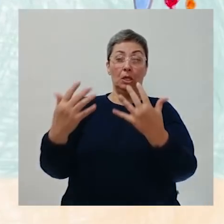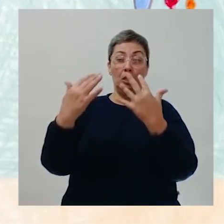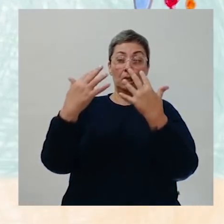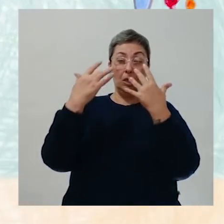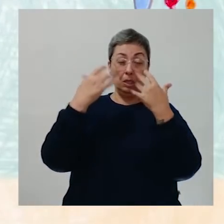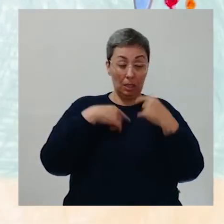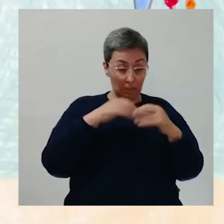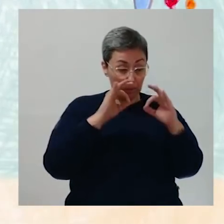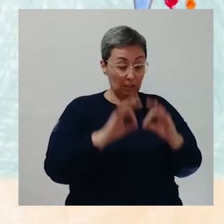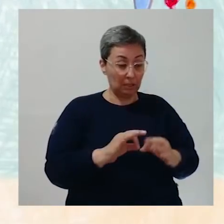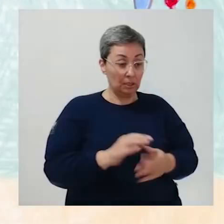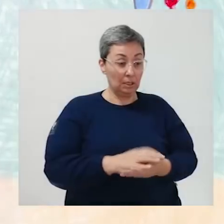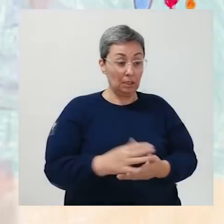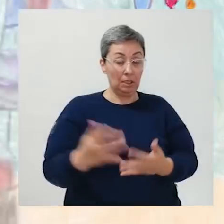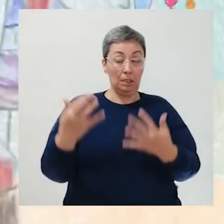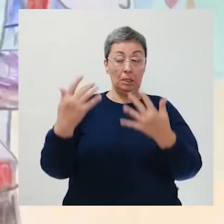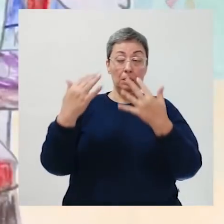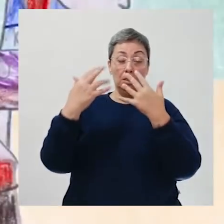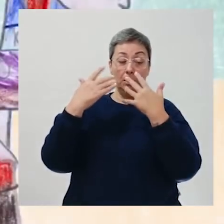Exatamente.